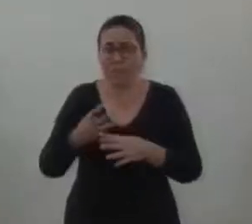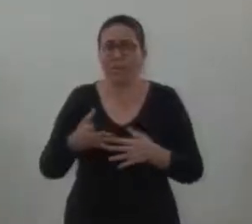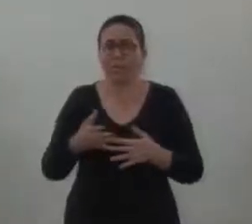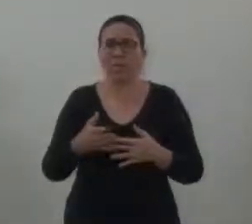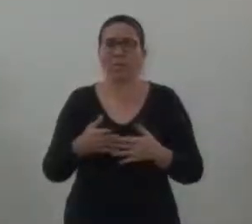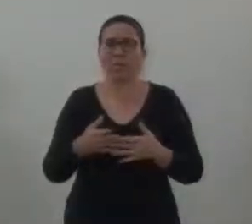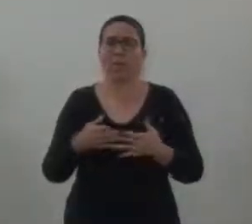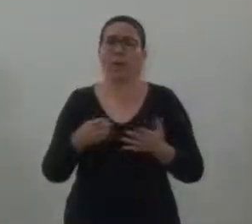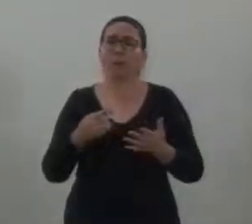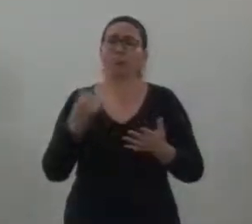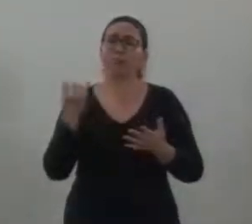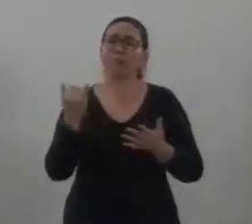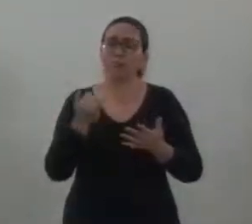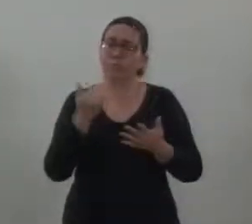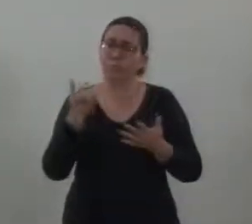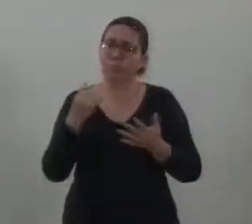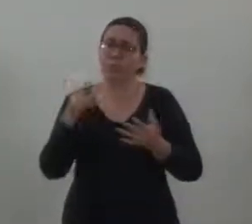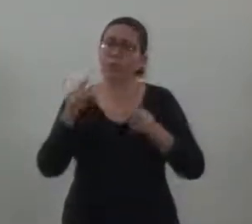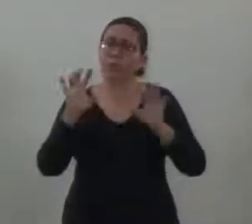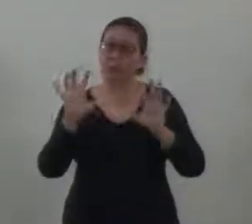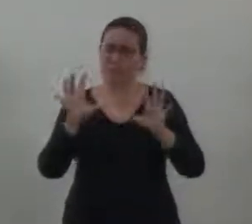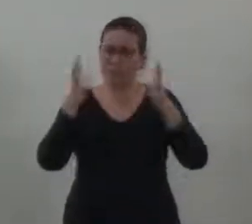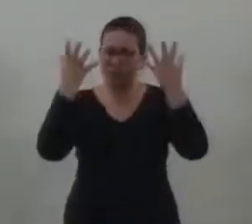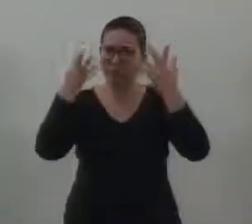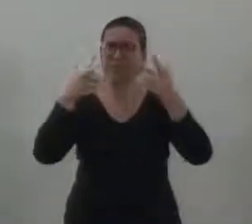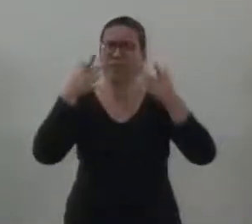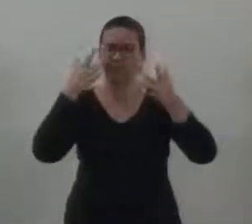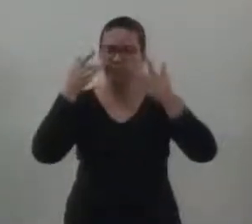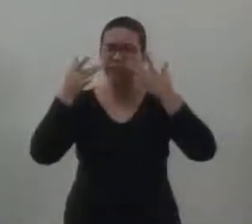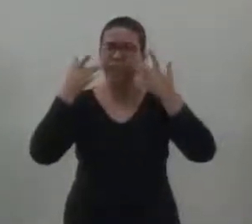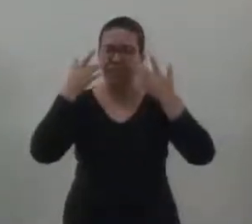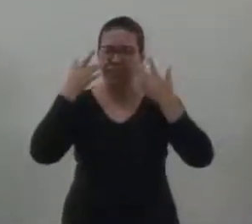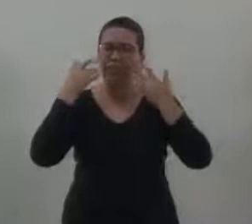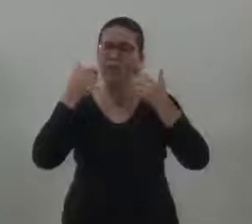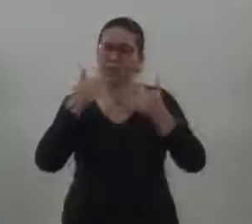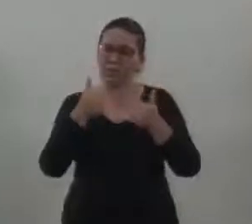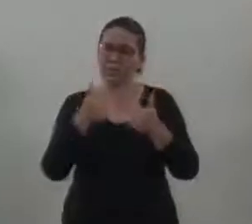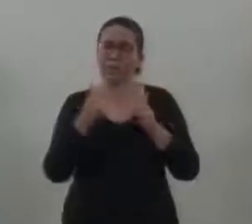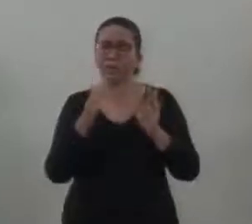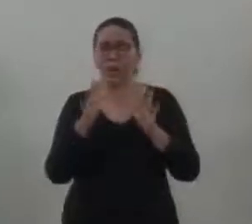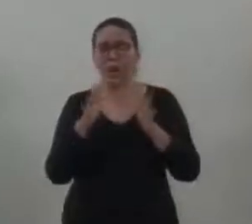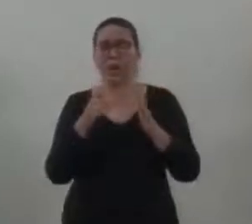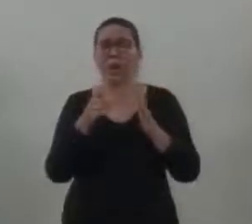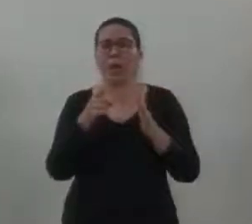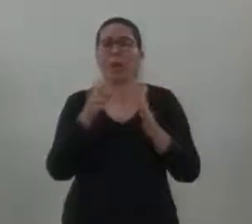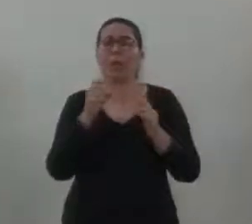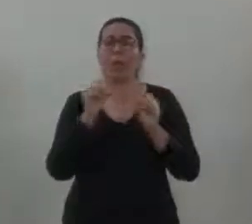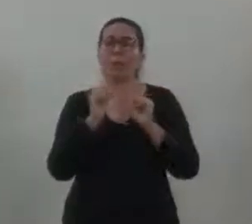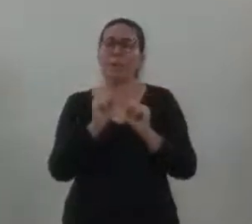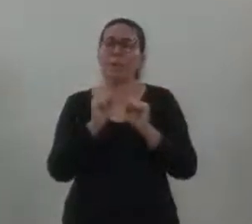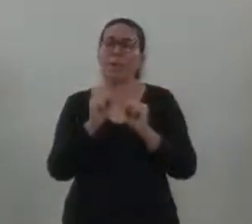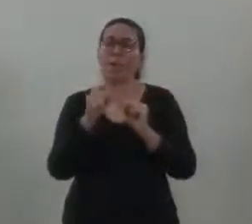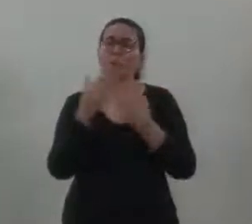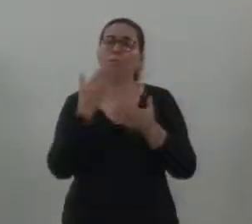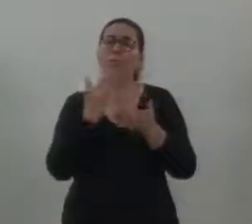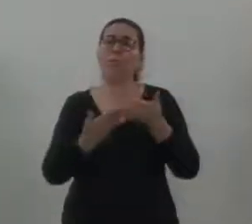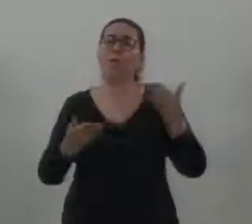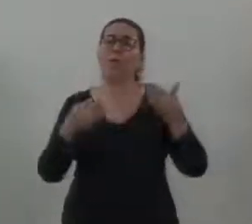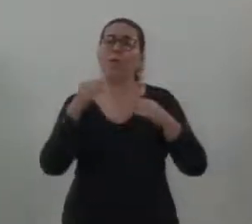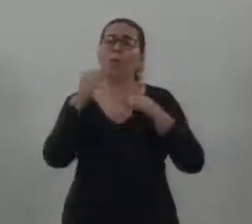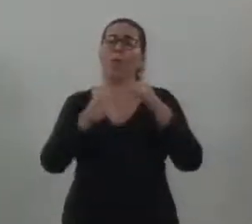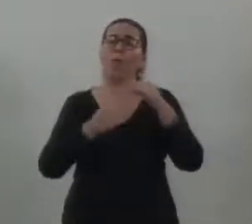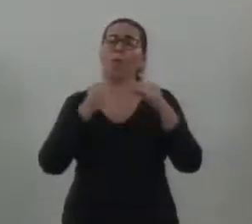da importância do FESTEVI ela ser superada, talvez, ou você perder o grande objetivo do FESTEVI, que